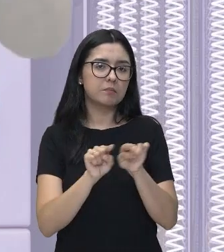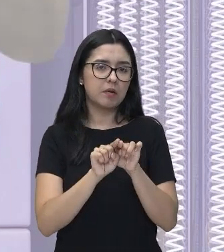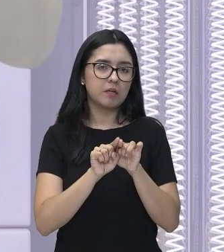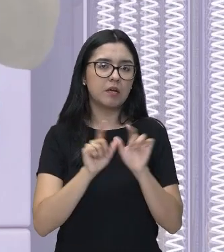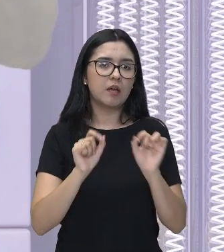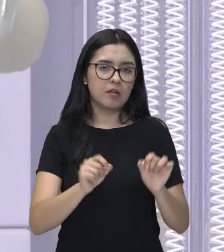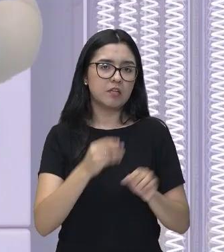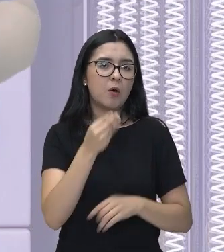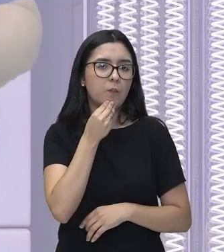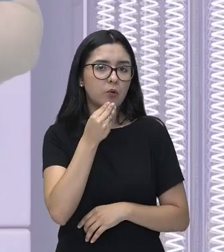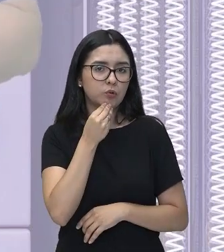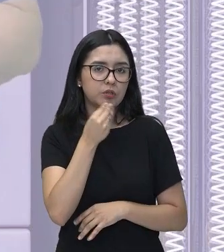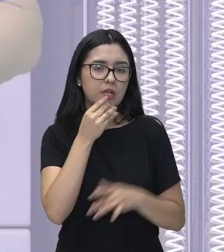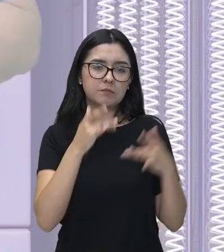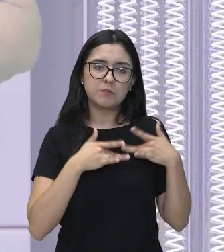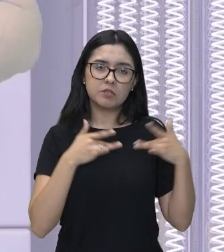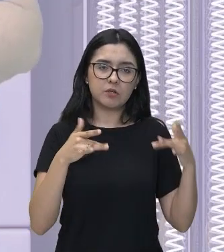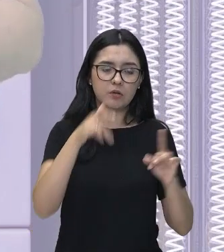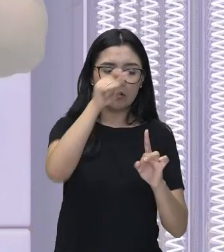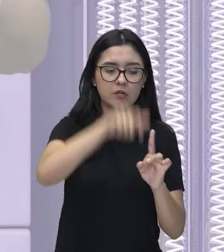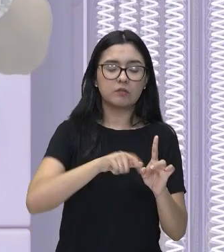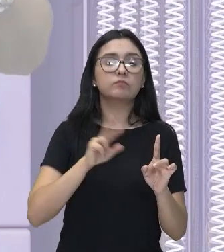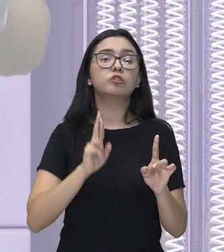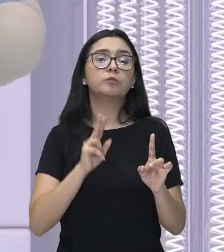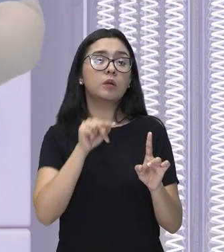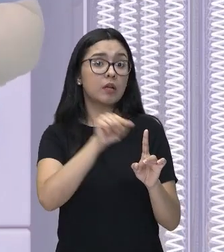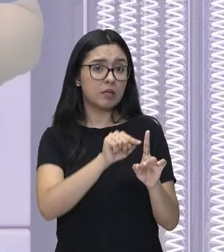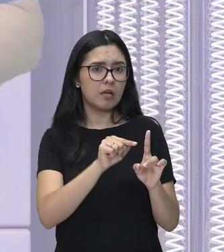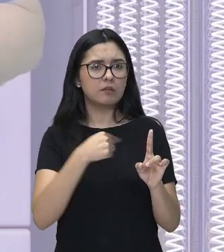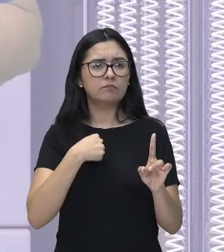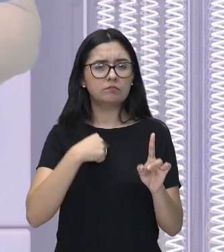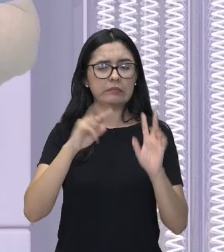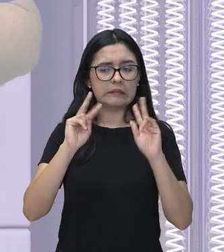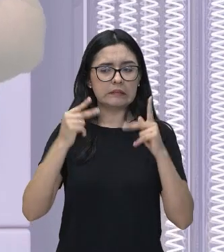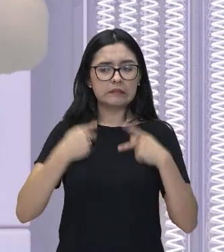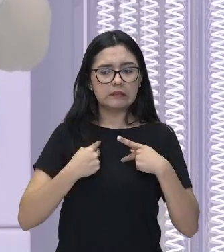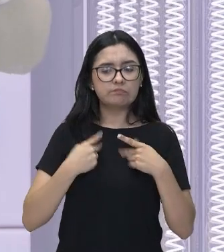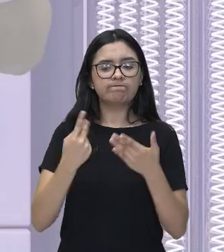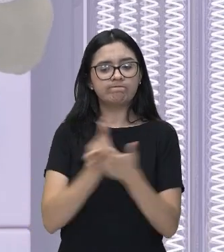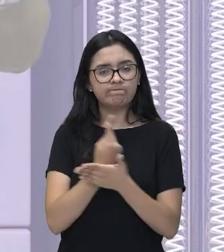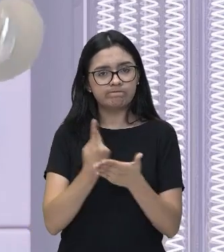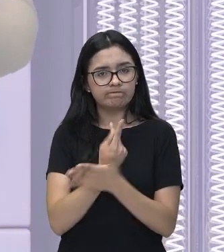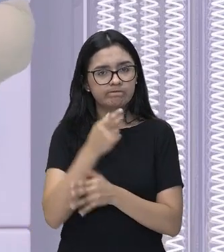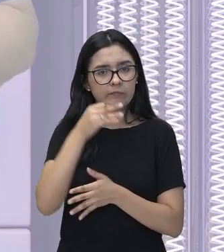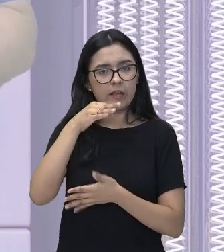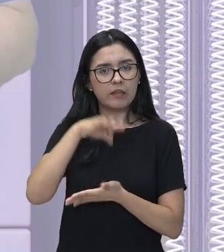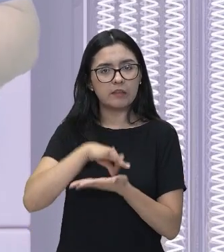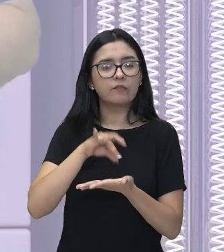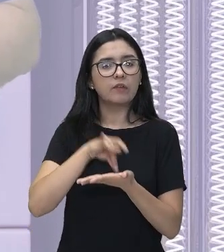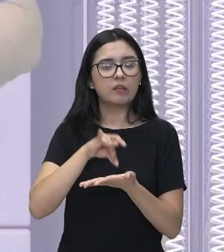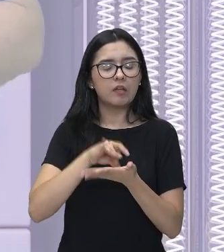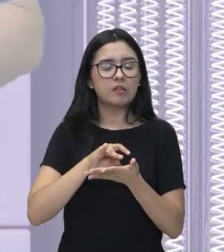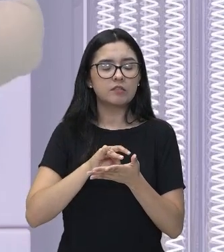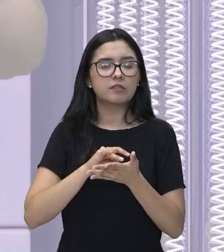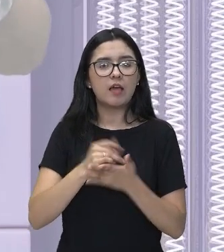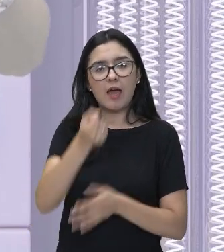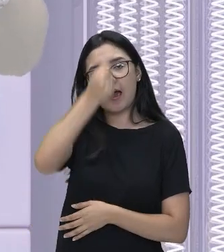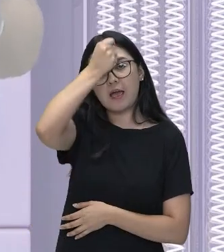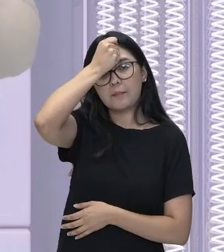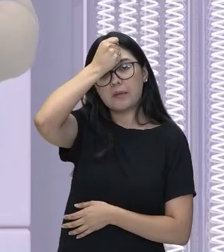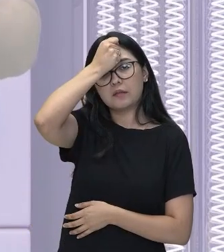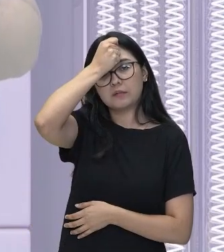vida na esperança de que a pessoa ela reveja suas atitudes e se converta. Né?